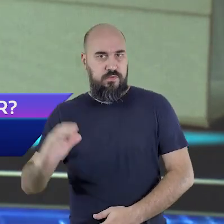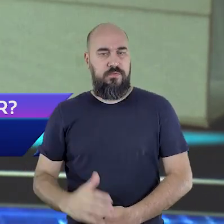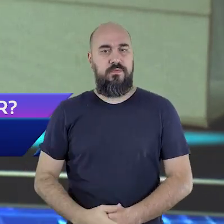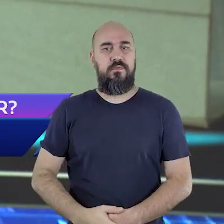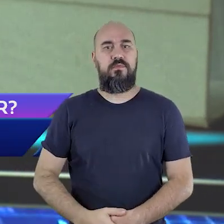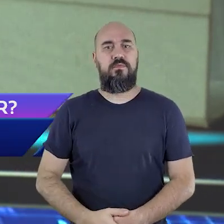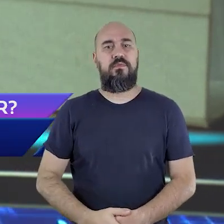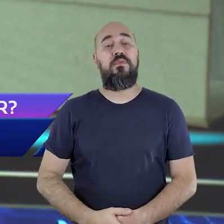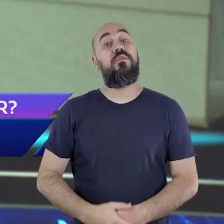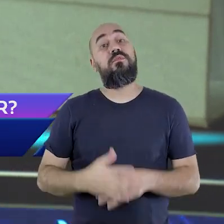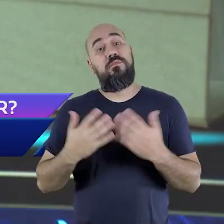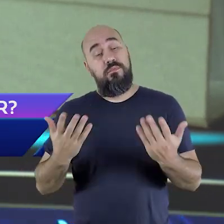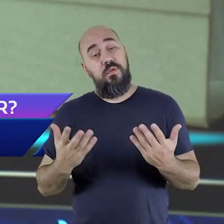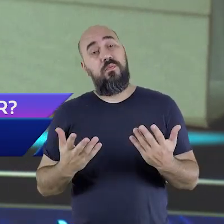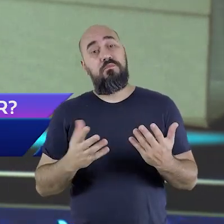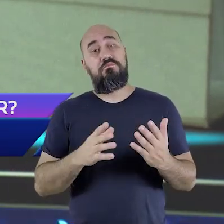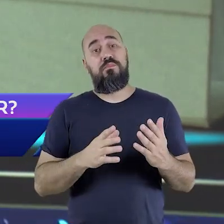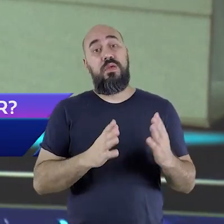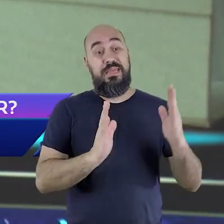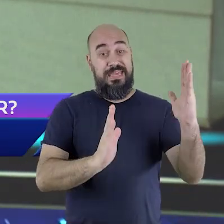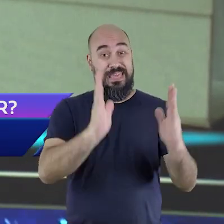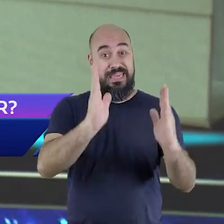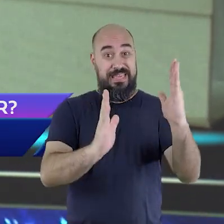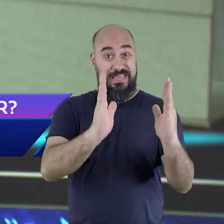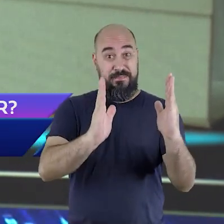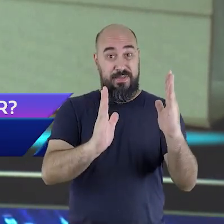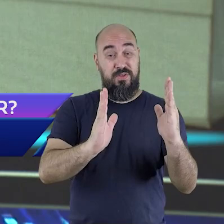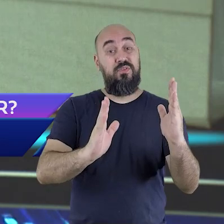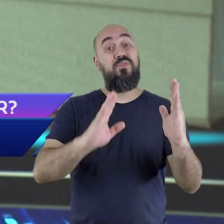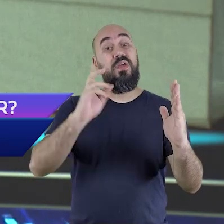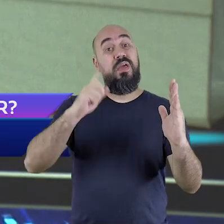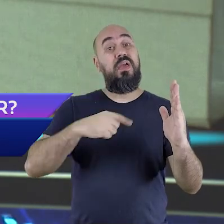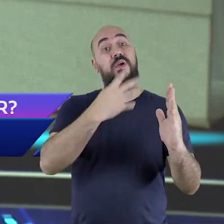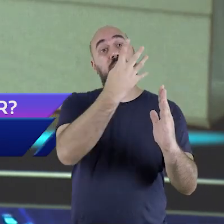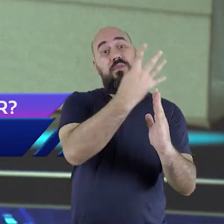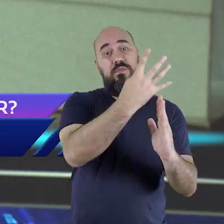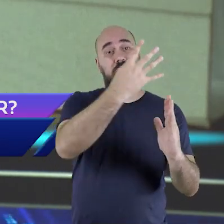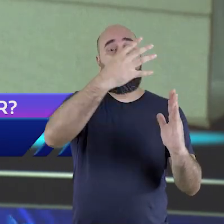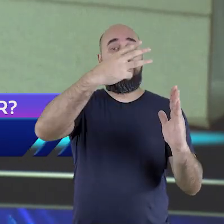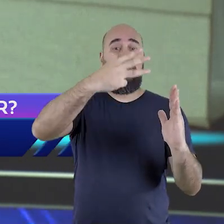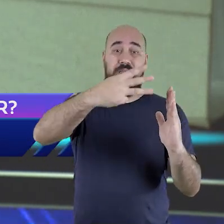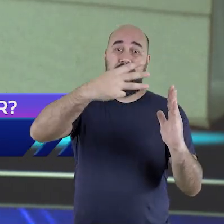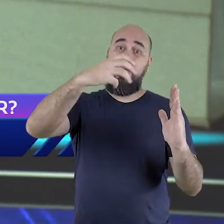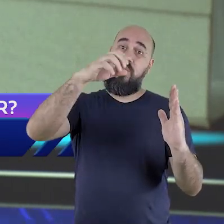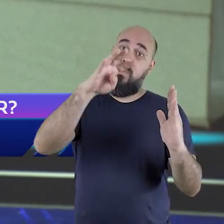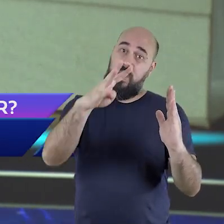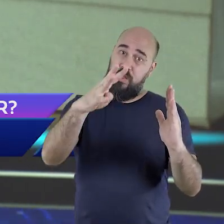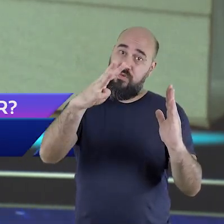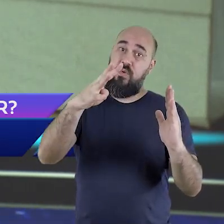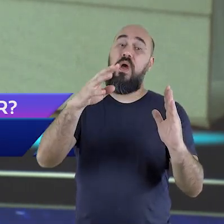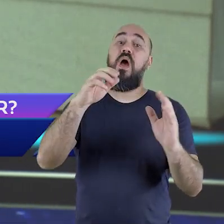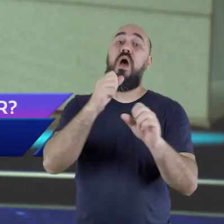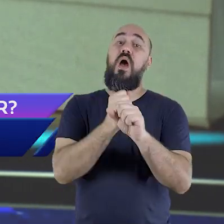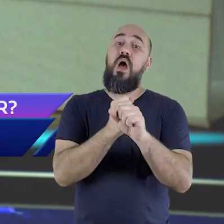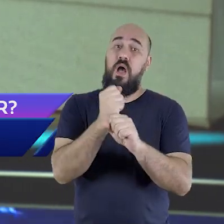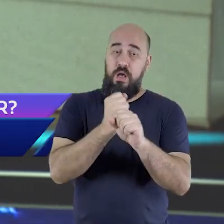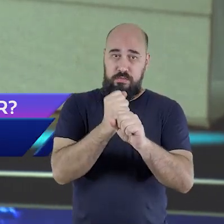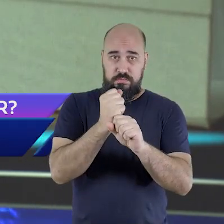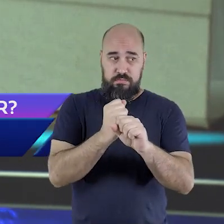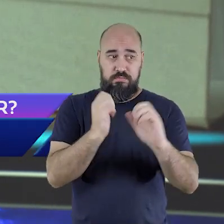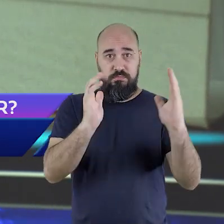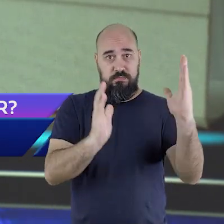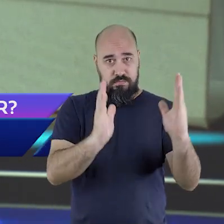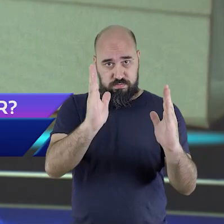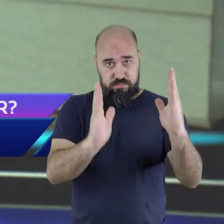semanas representam então 434 dias, que na verdade são 434 anos.